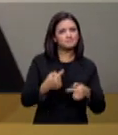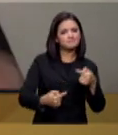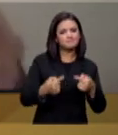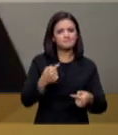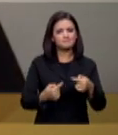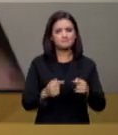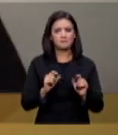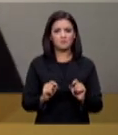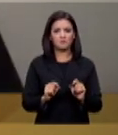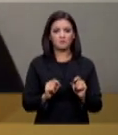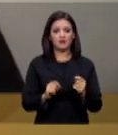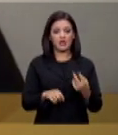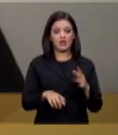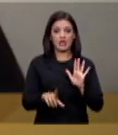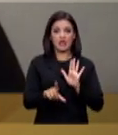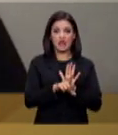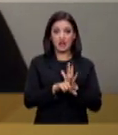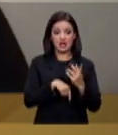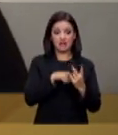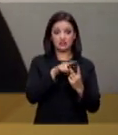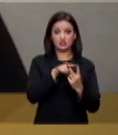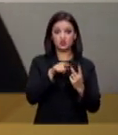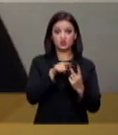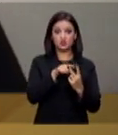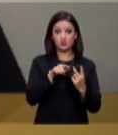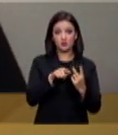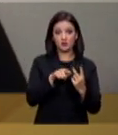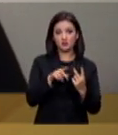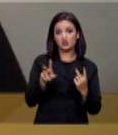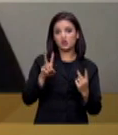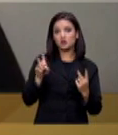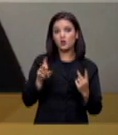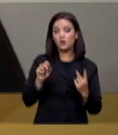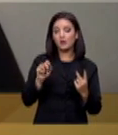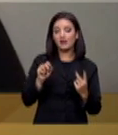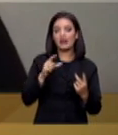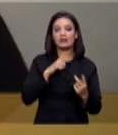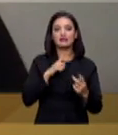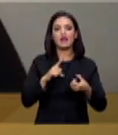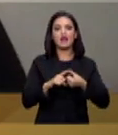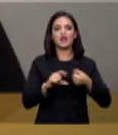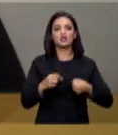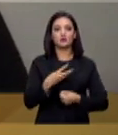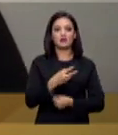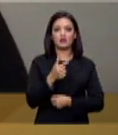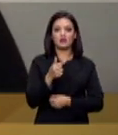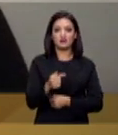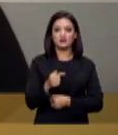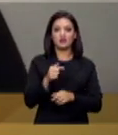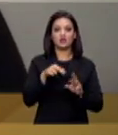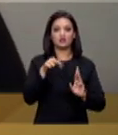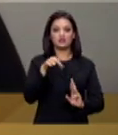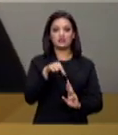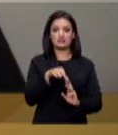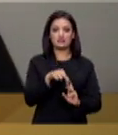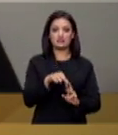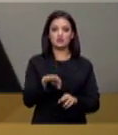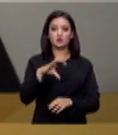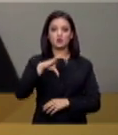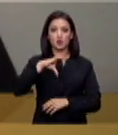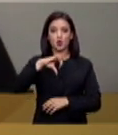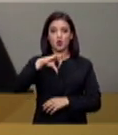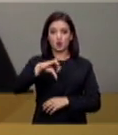justamente as leis capixabas à luz do que se contém no artigo 37, inciso 9